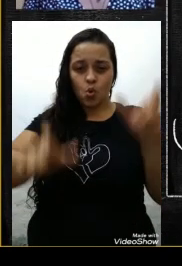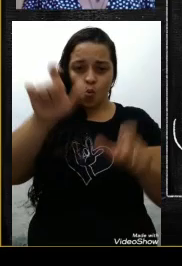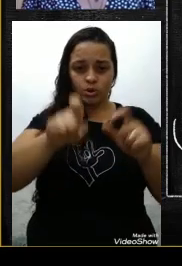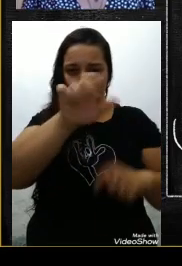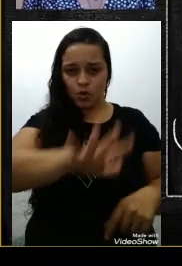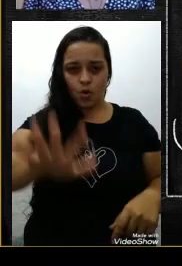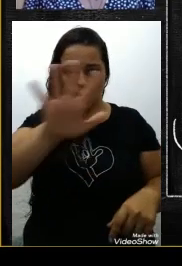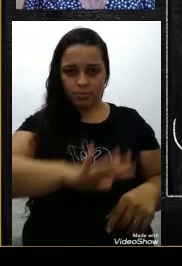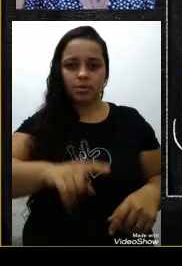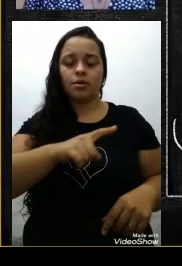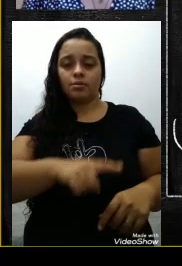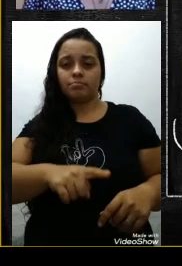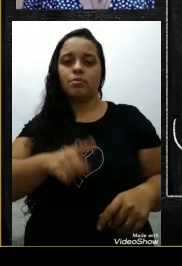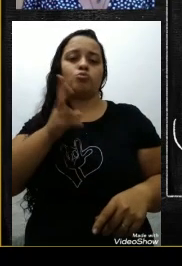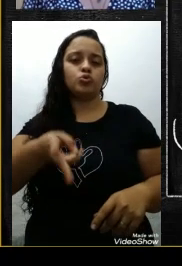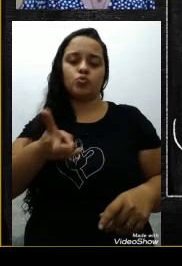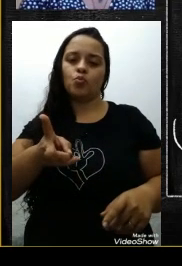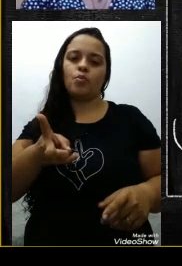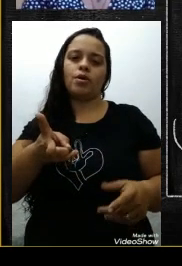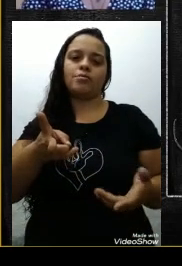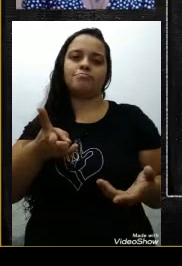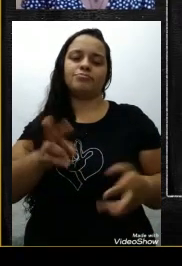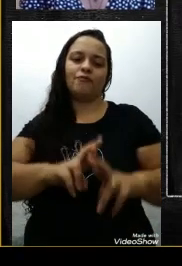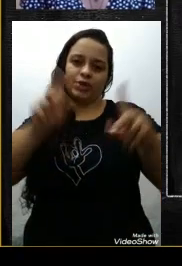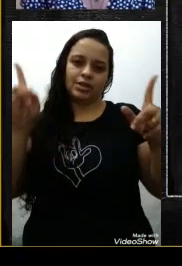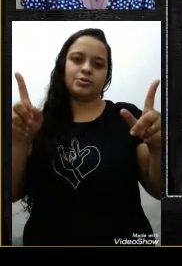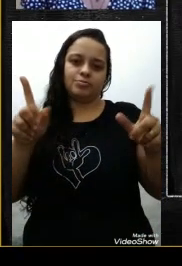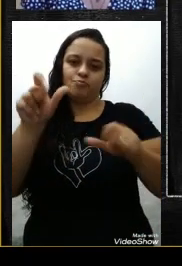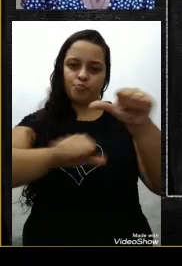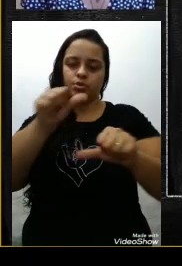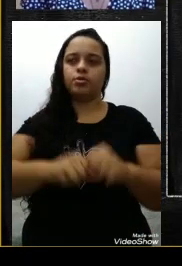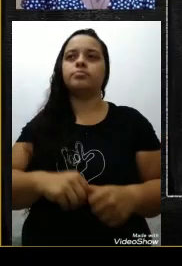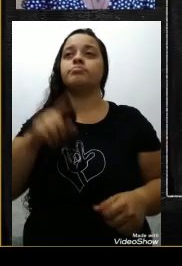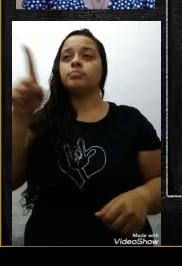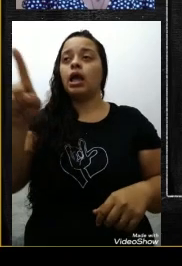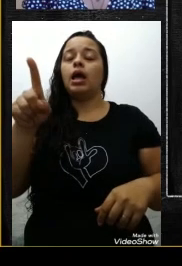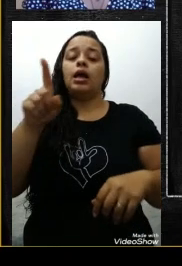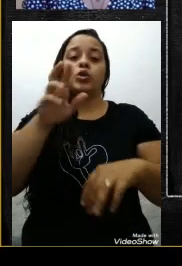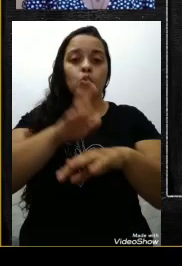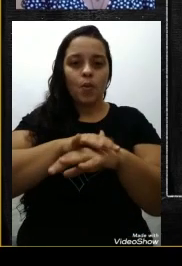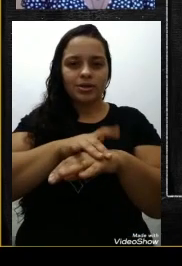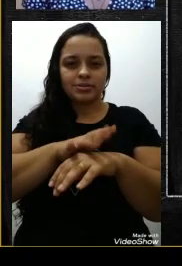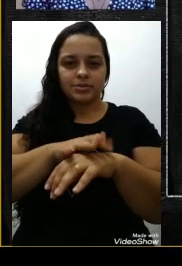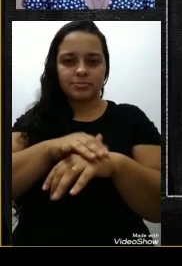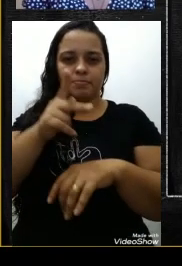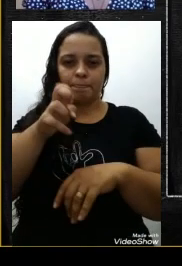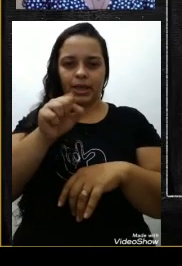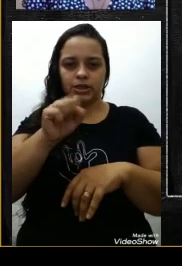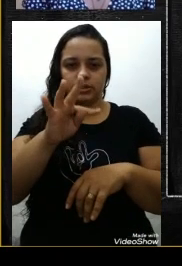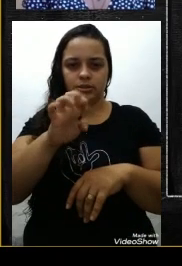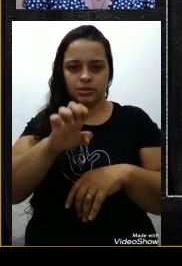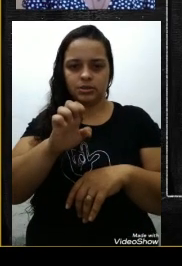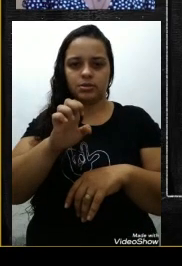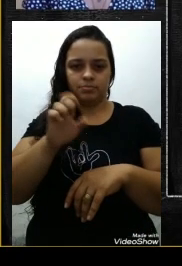extremamente fragilizada nos anos que se seguem. A peste bubônica é a